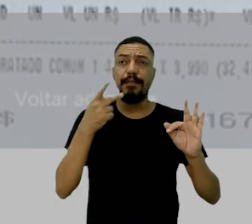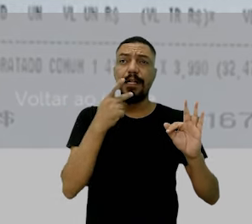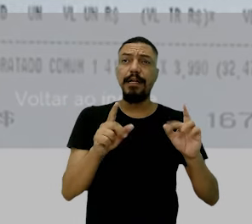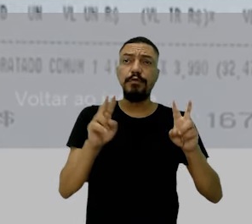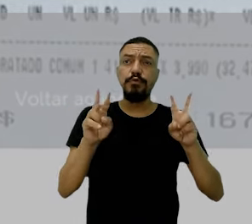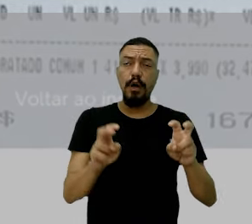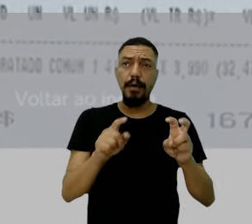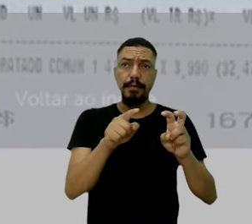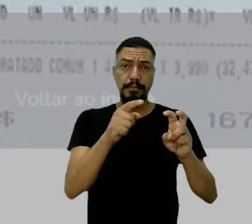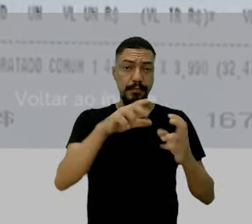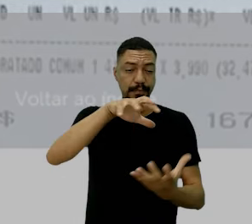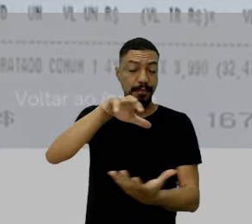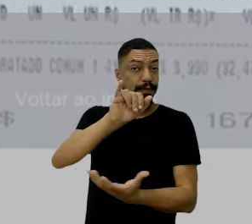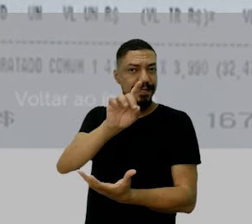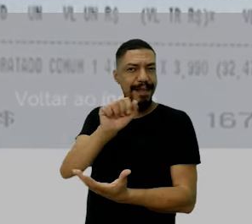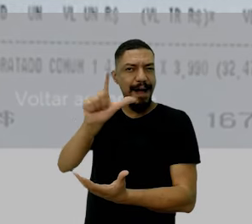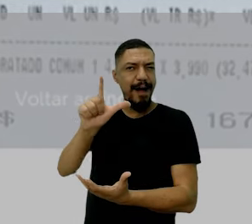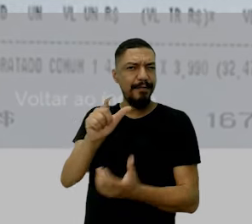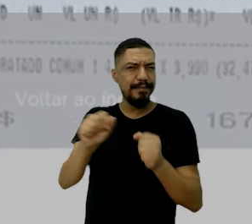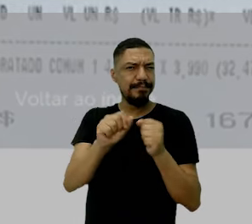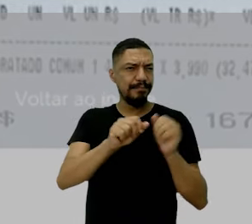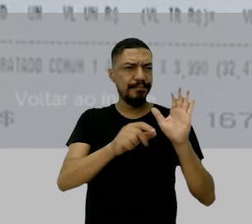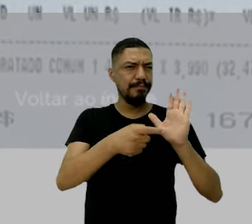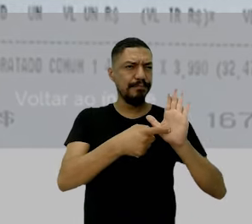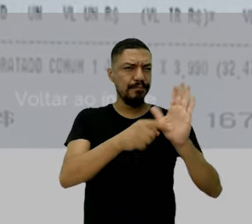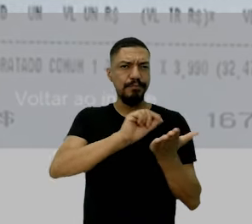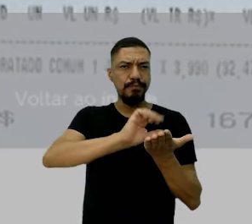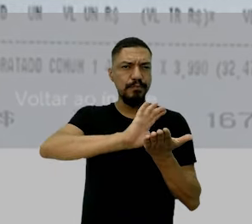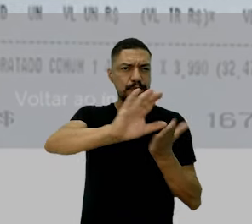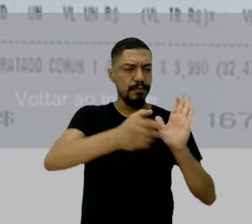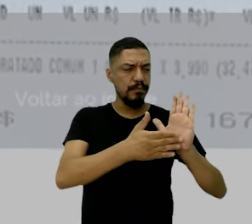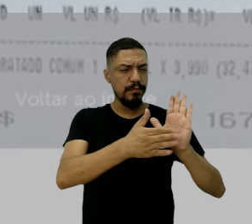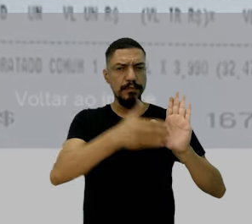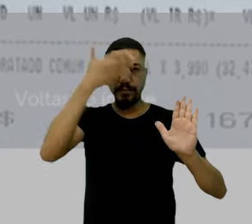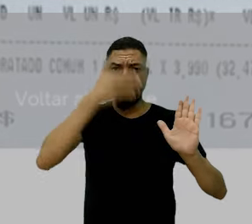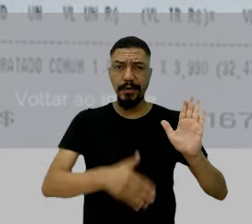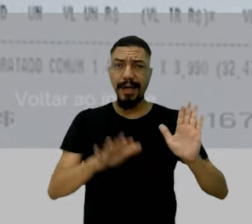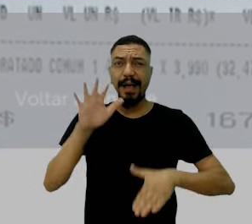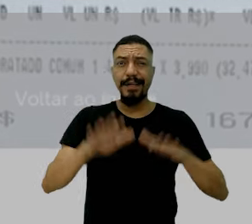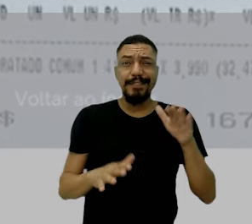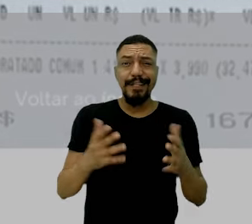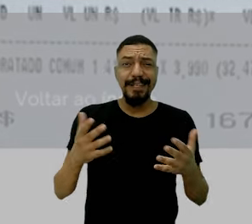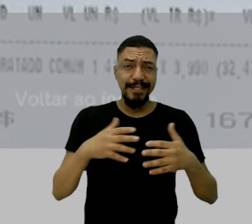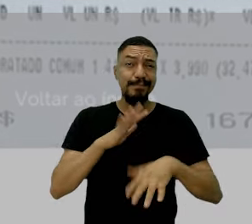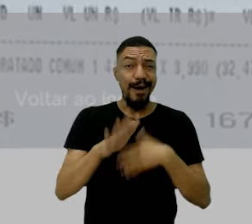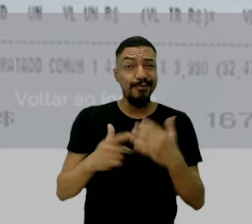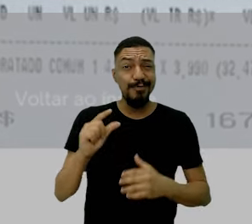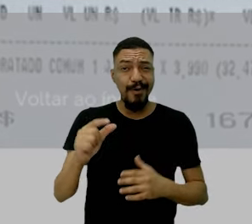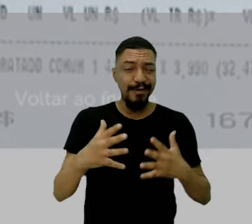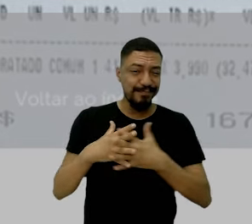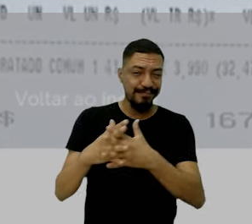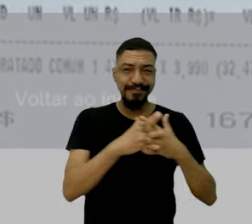porque a gente está falando do mundo ideal, eu vou fazer essa prestação bonitinha, arrumadinha, mas às vezes a gente